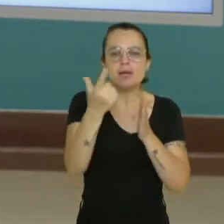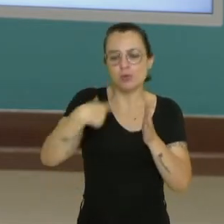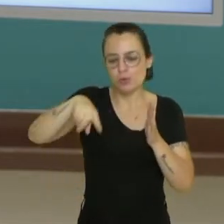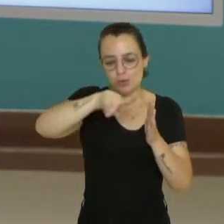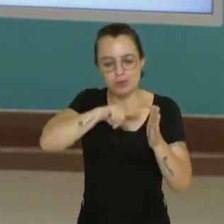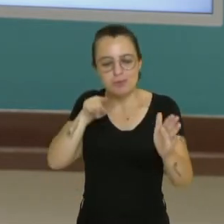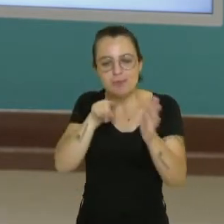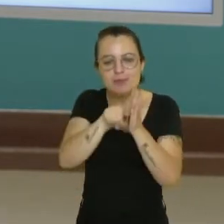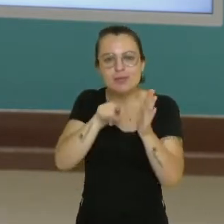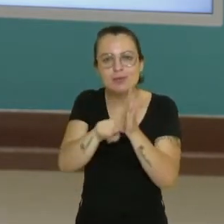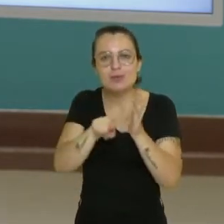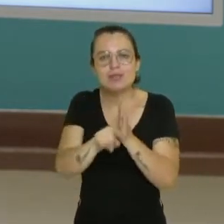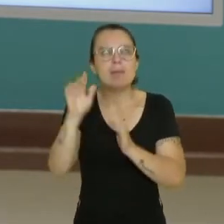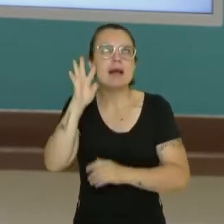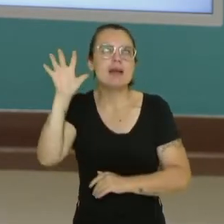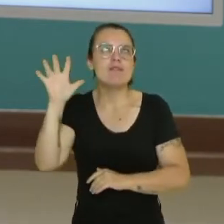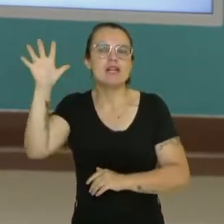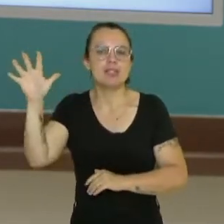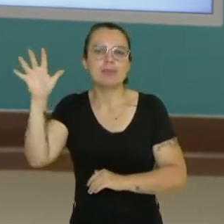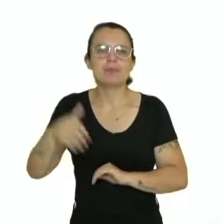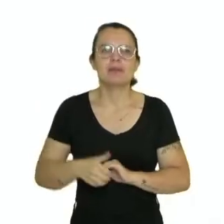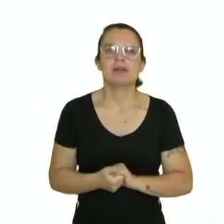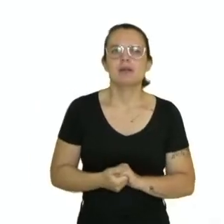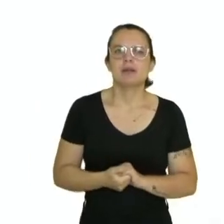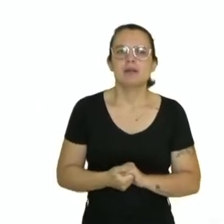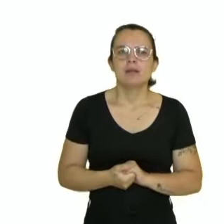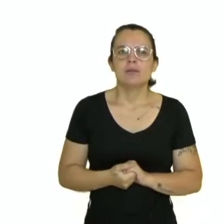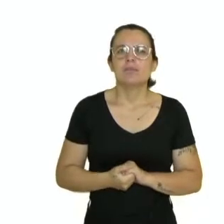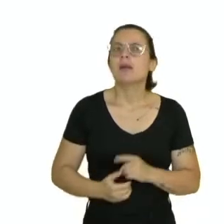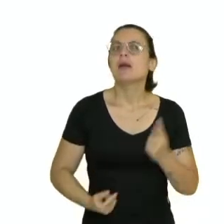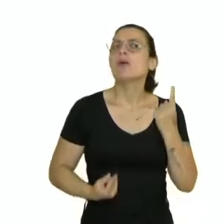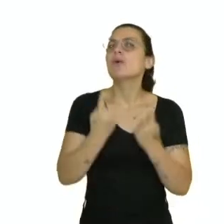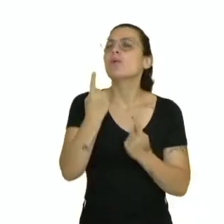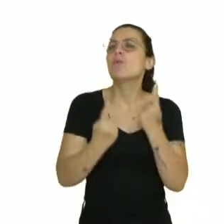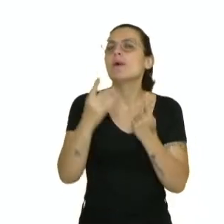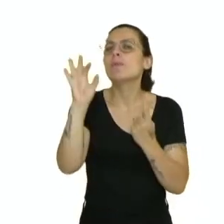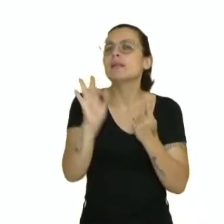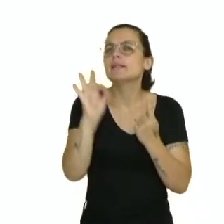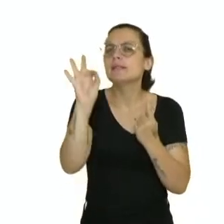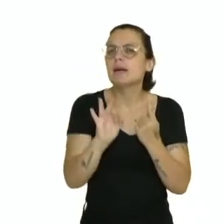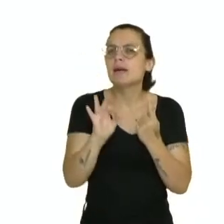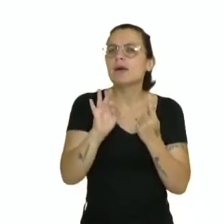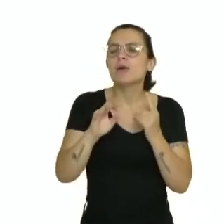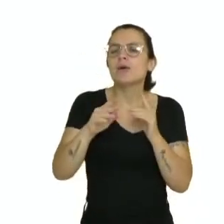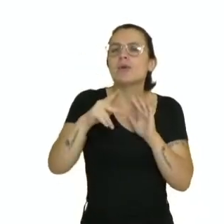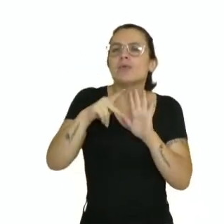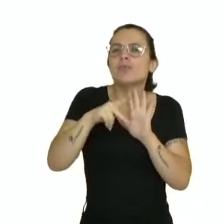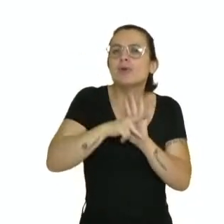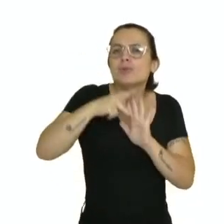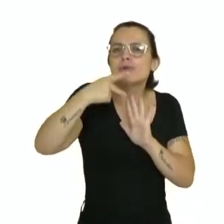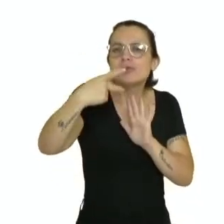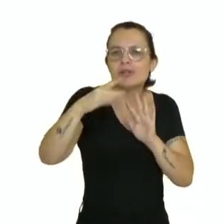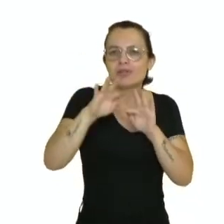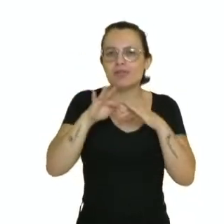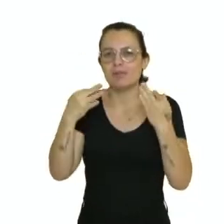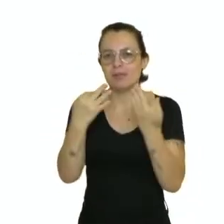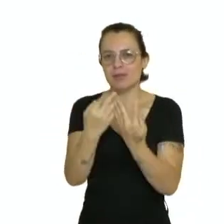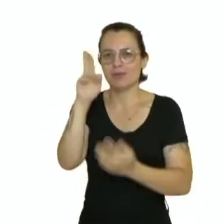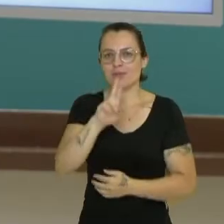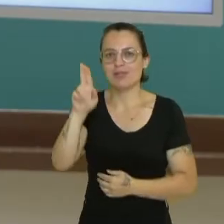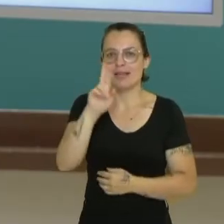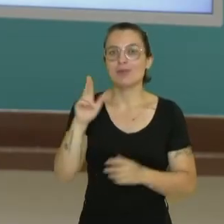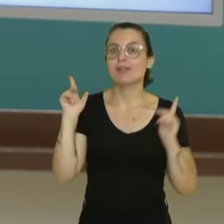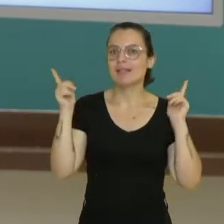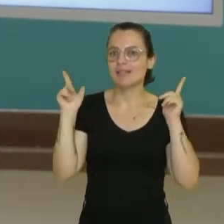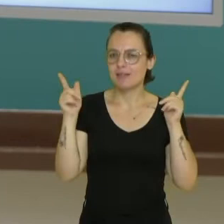vídeo sempre. Qual é o percentual das receitas familiares na sua casa é utilizado para lazer? Você